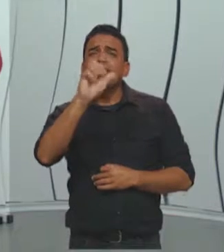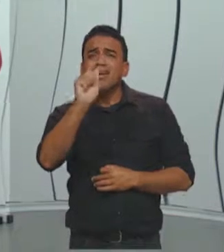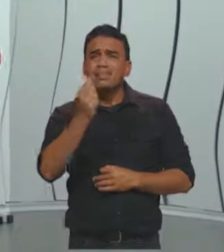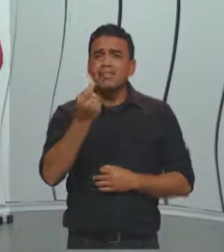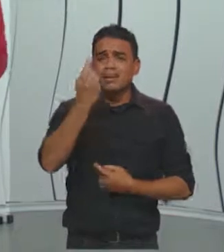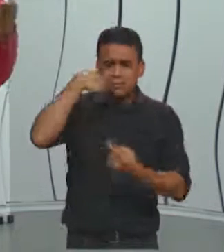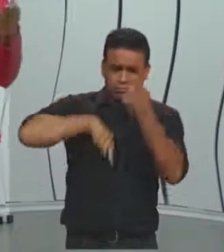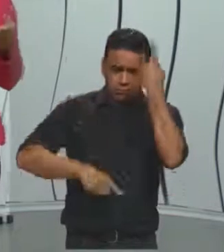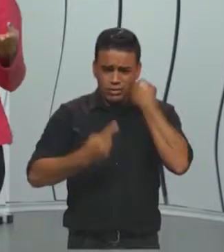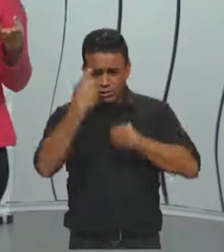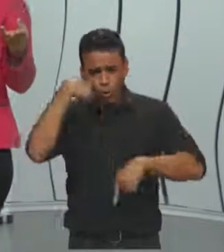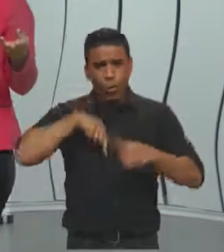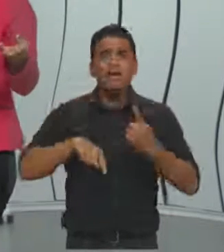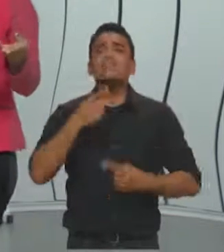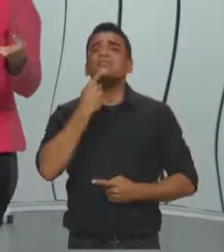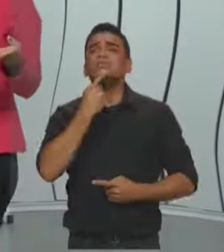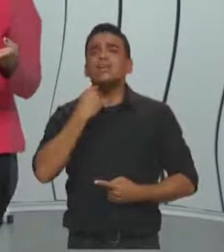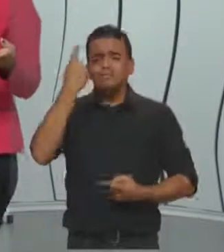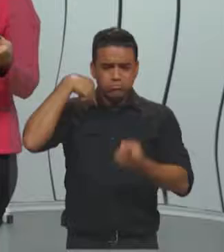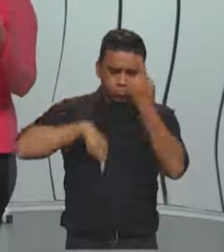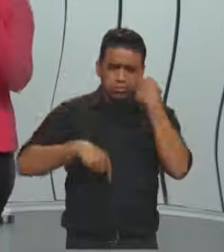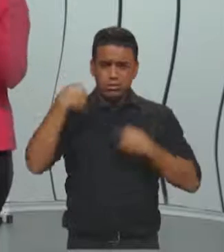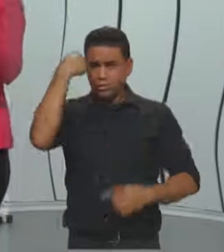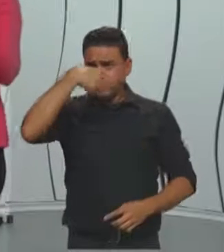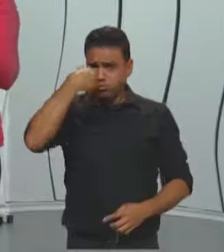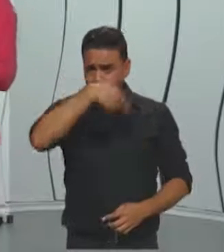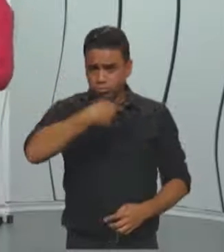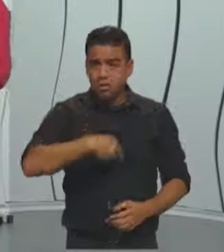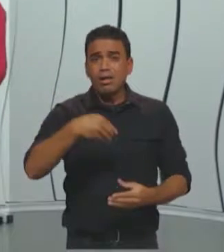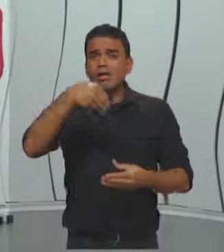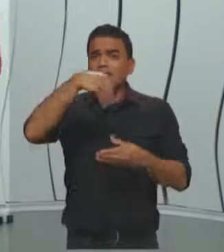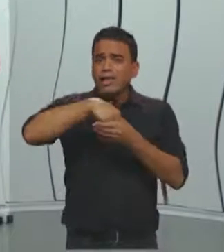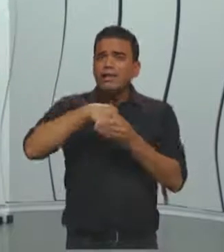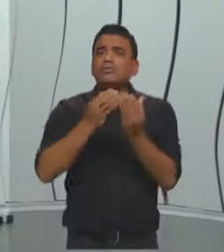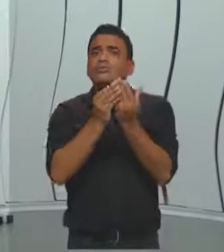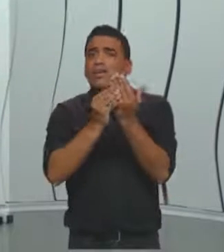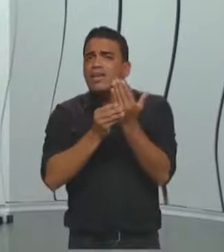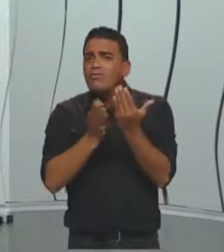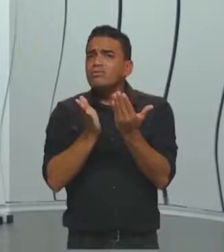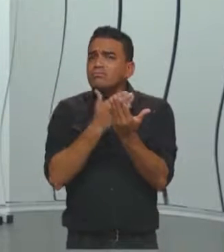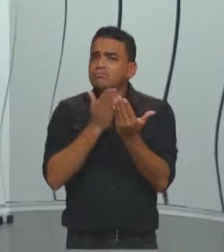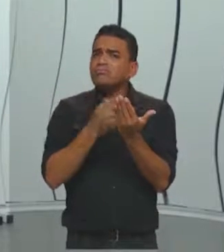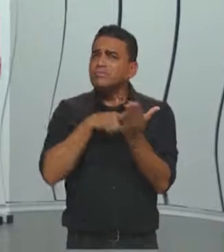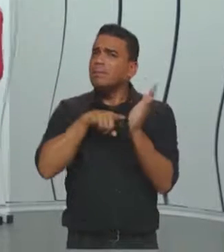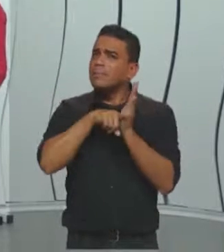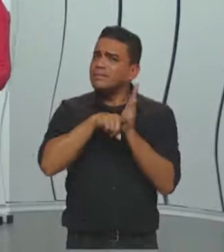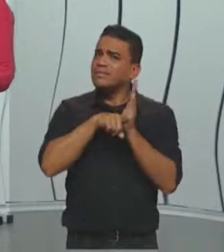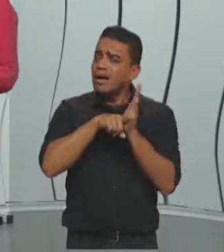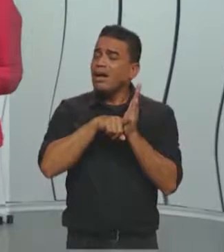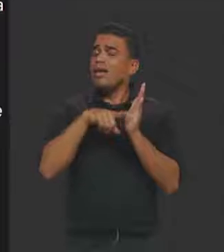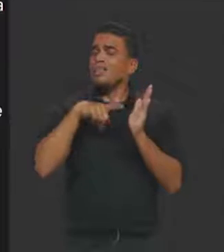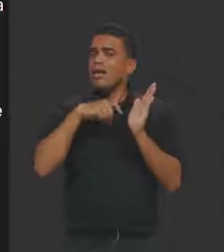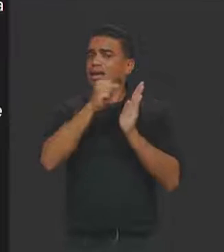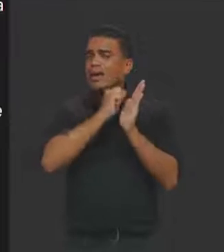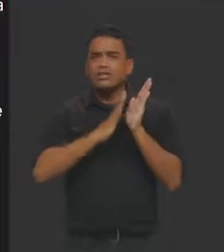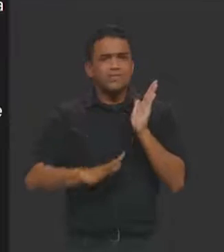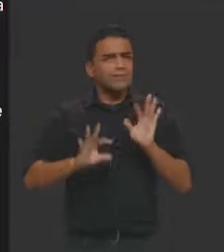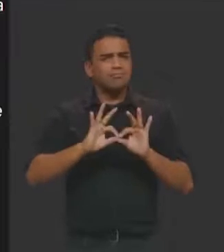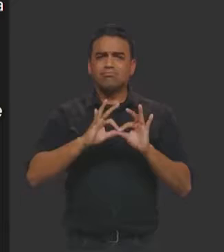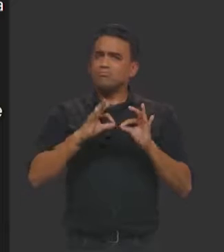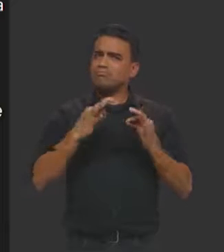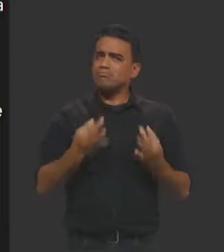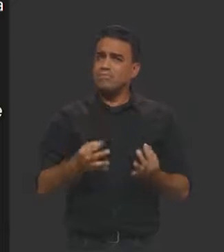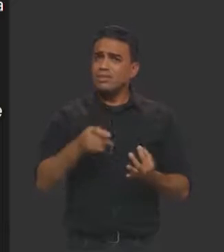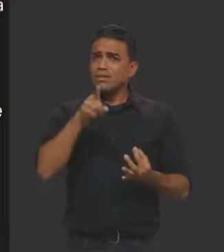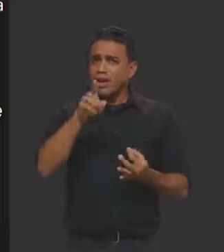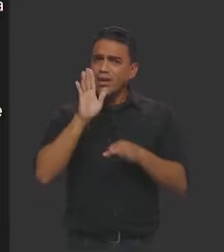sangue, está tudo aí no seu livro de ciências e você vai pesquisar. Estou deixando aqui essas atividades, são bem simples,